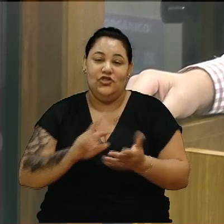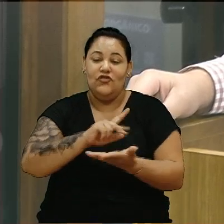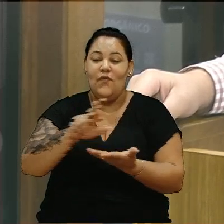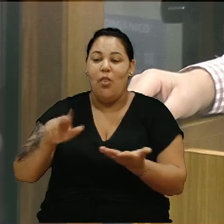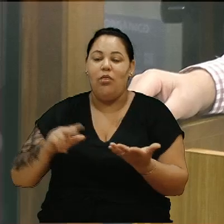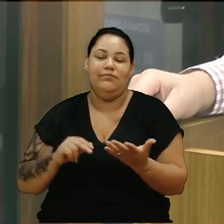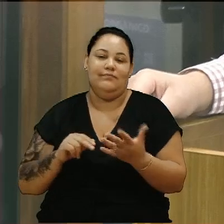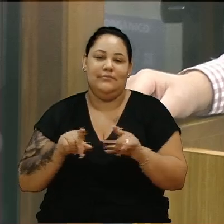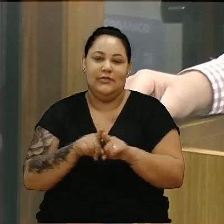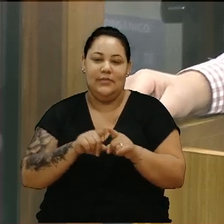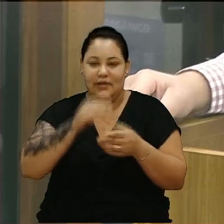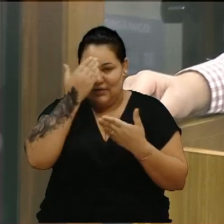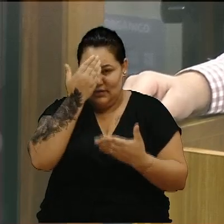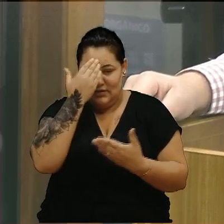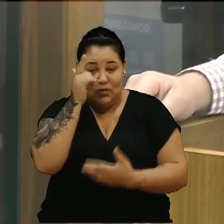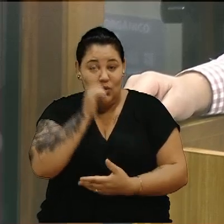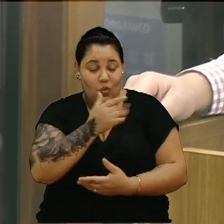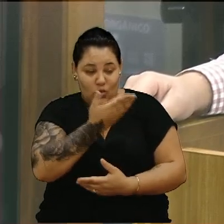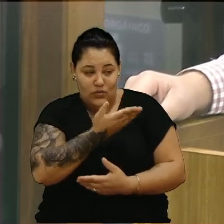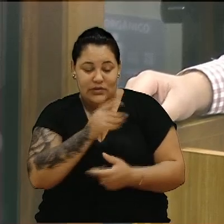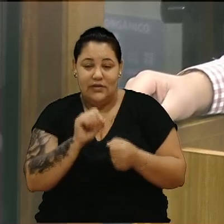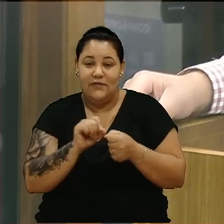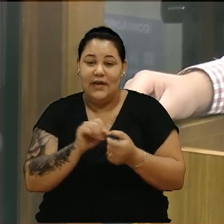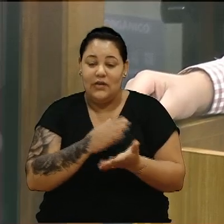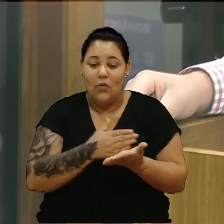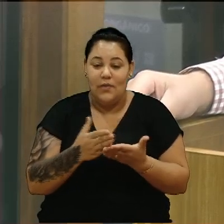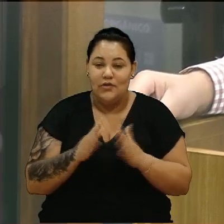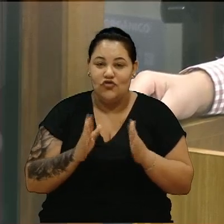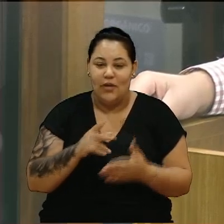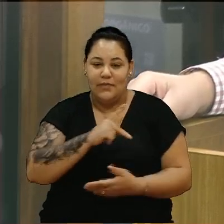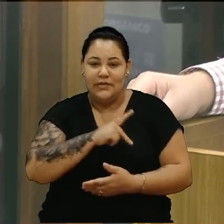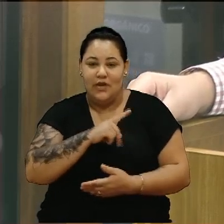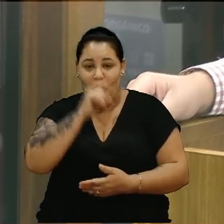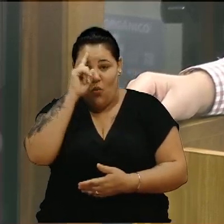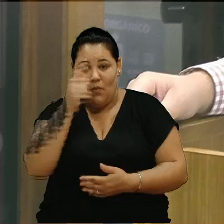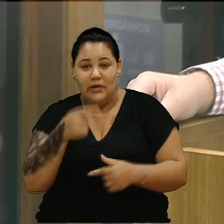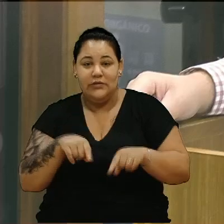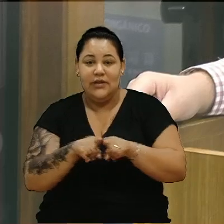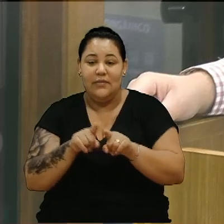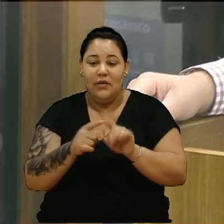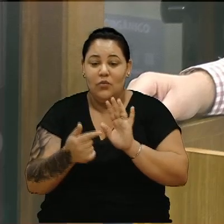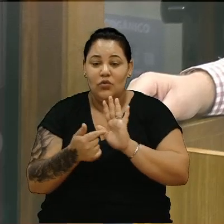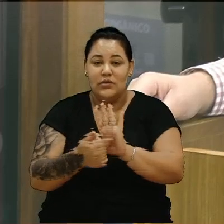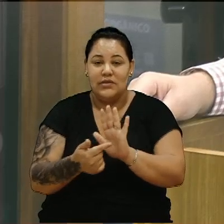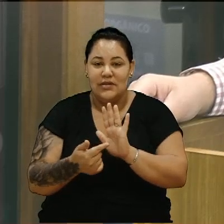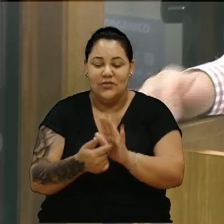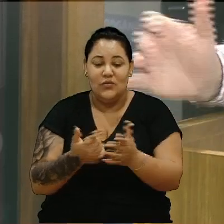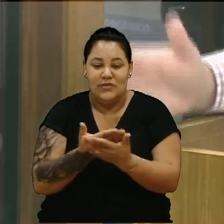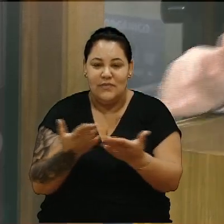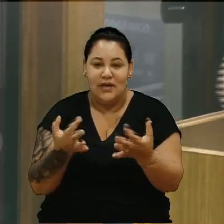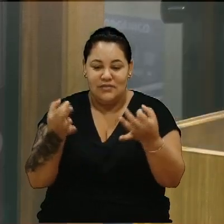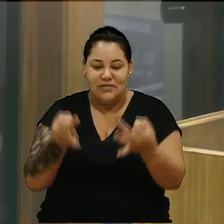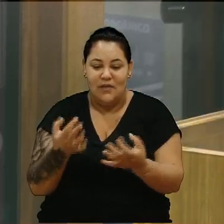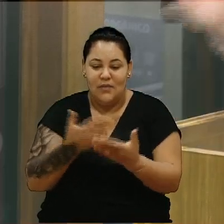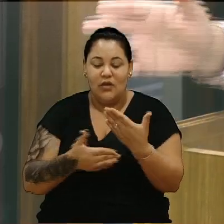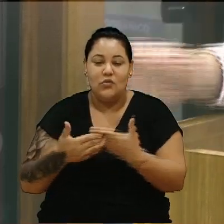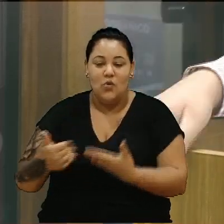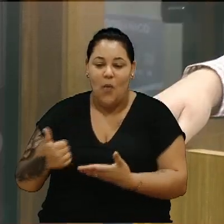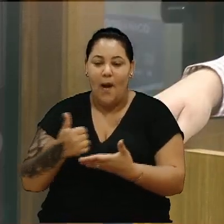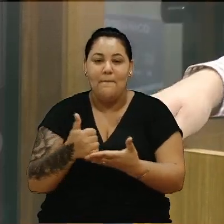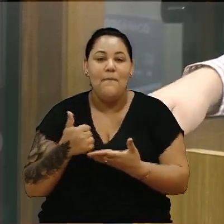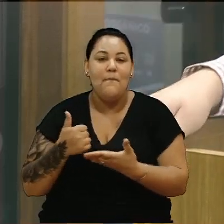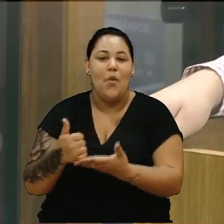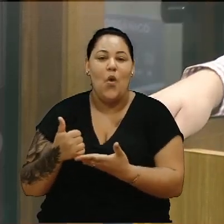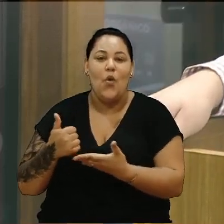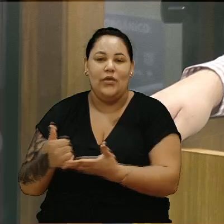feito isso aqui já desde o início da sua presidência, dando abertura e espaço devido para todas as manifestações, todas